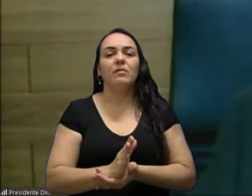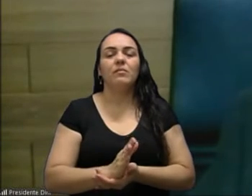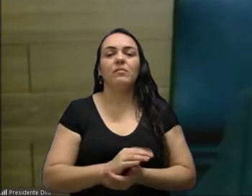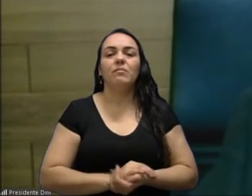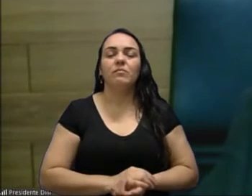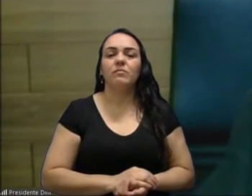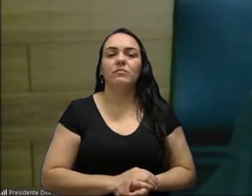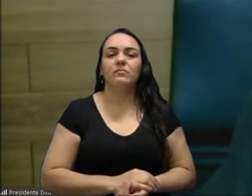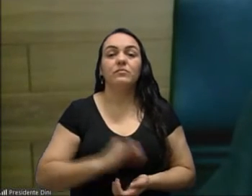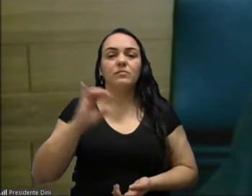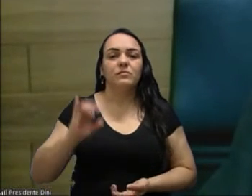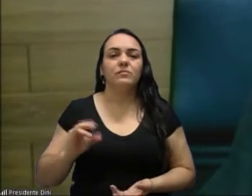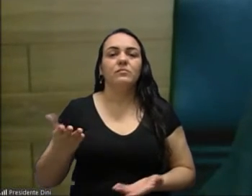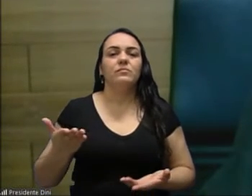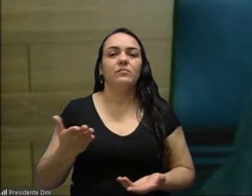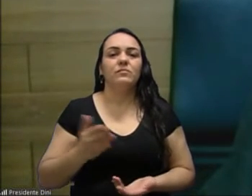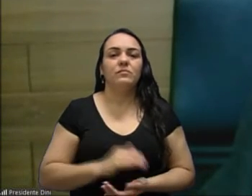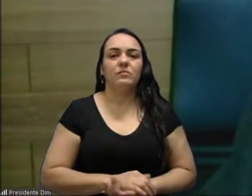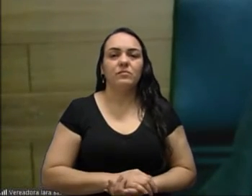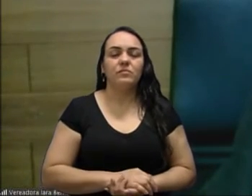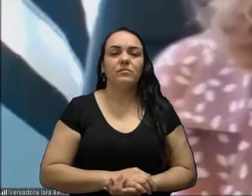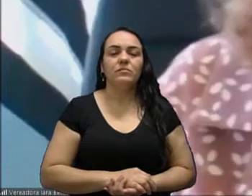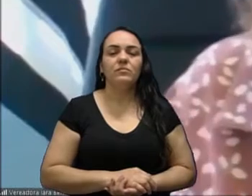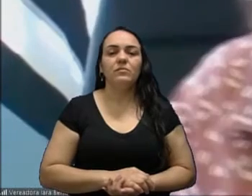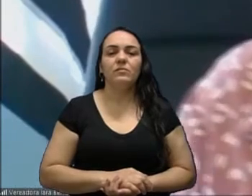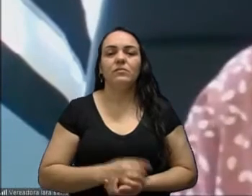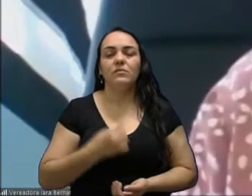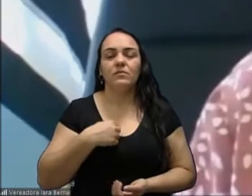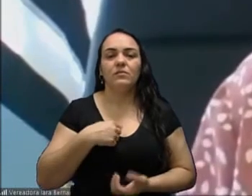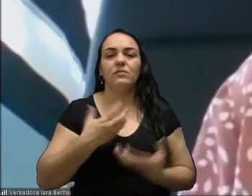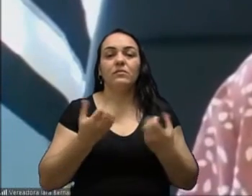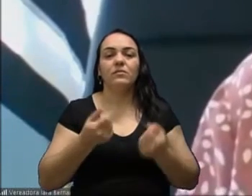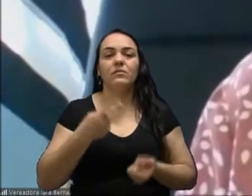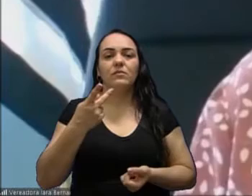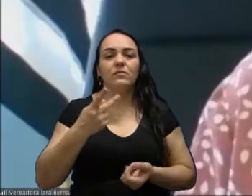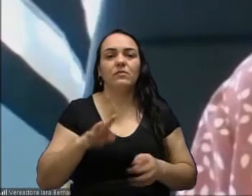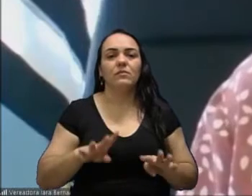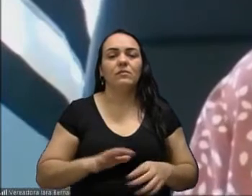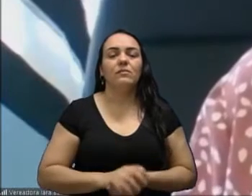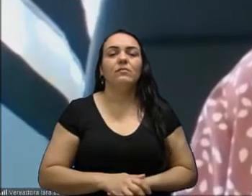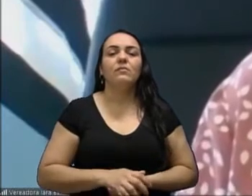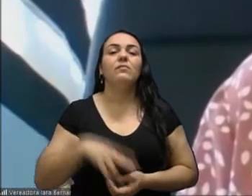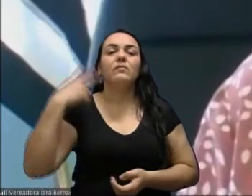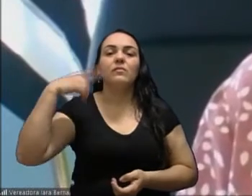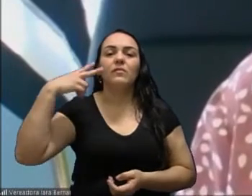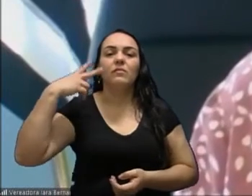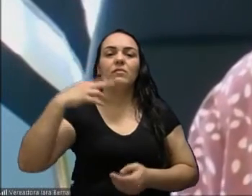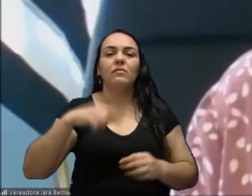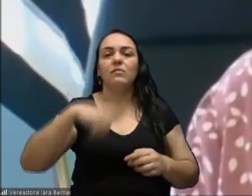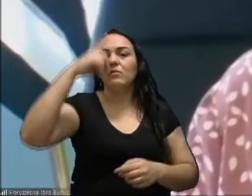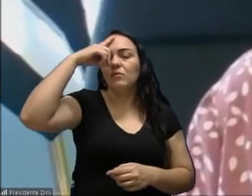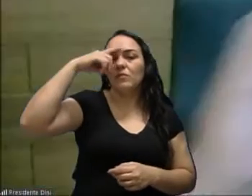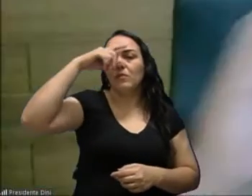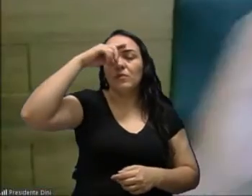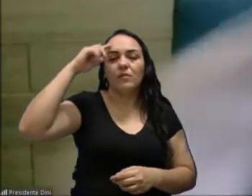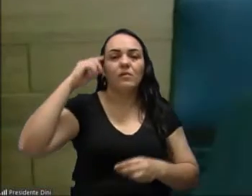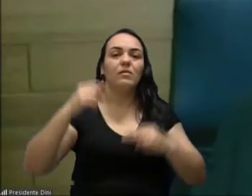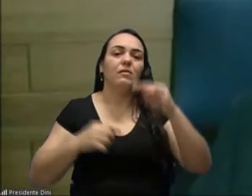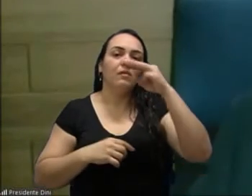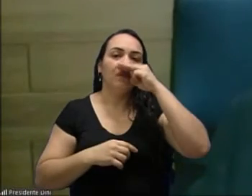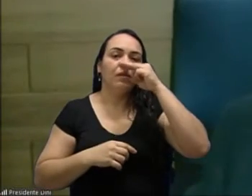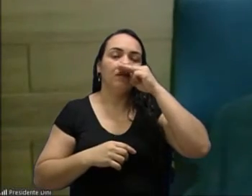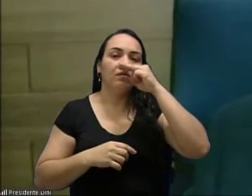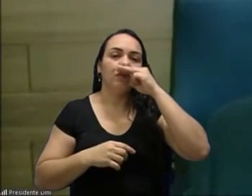vereadora Iara pois não senhor presidente eu queria notícias dos colegas vereadores vereador Martínez vou passar